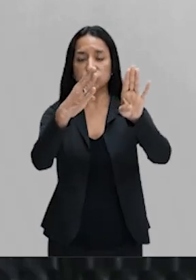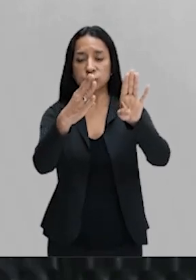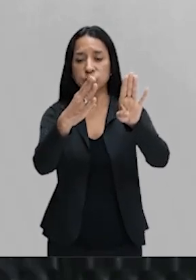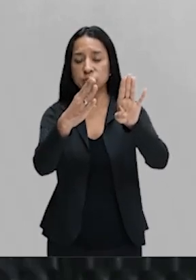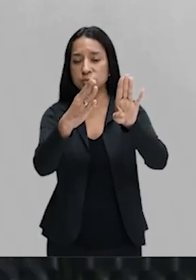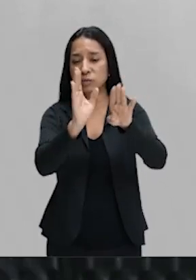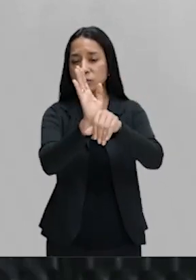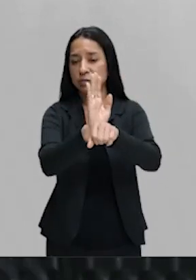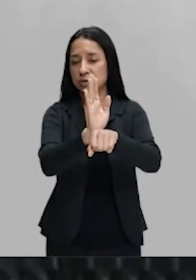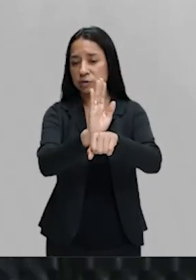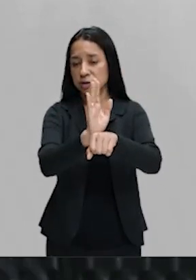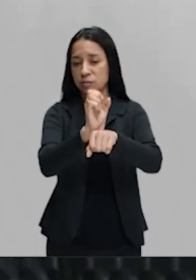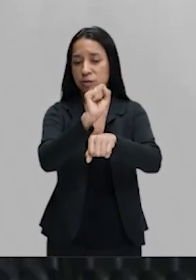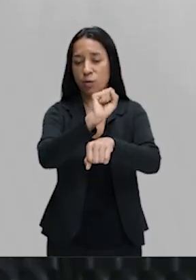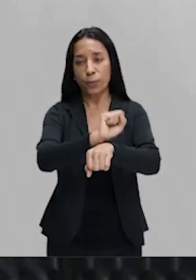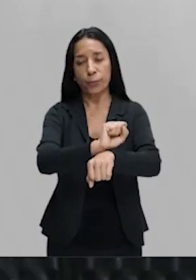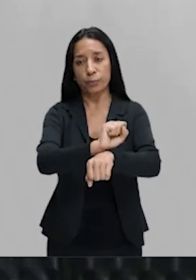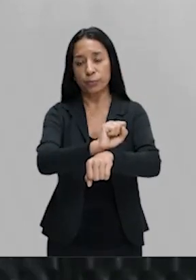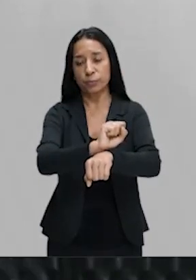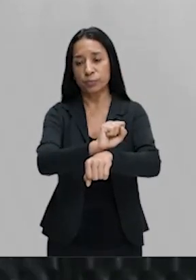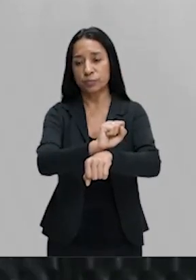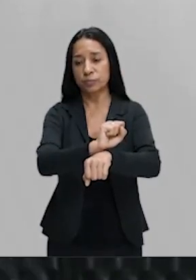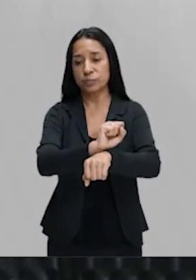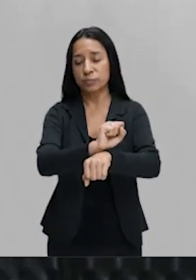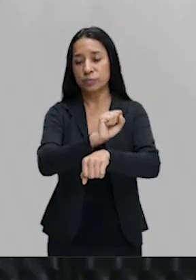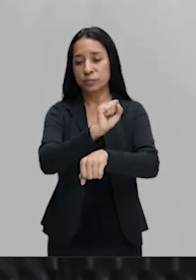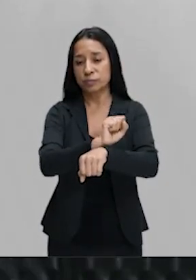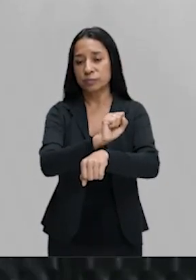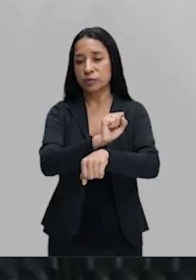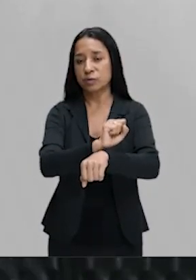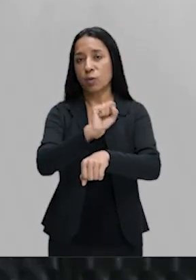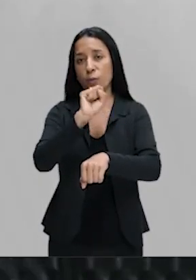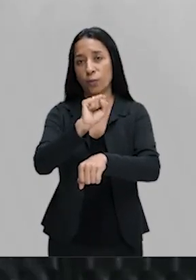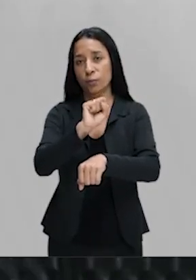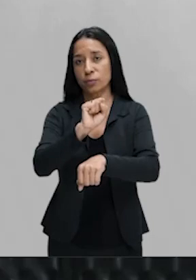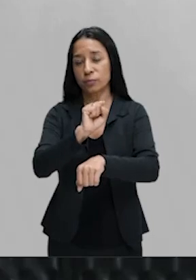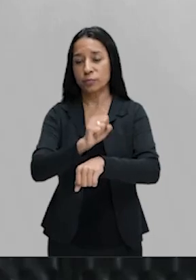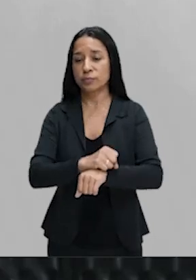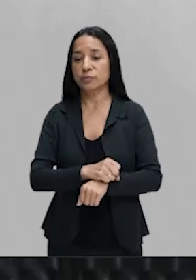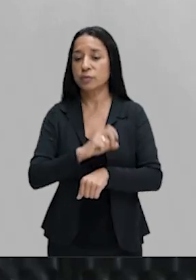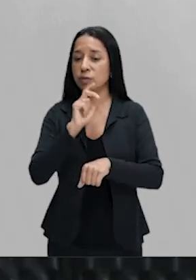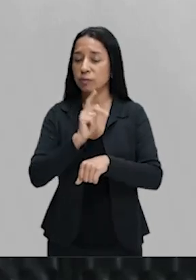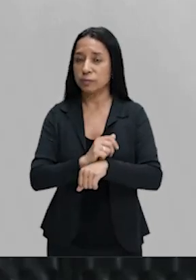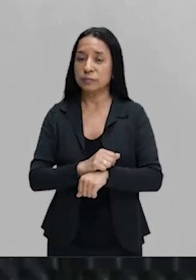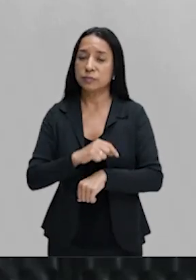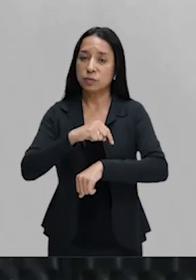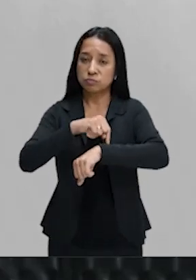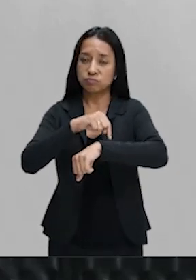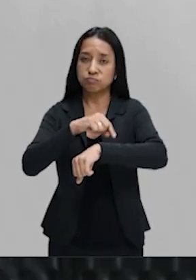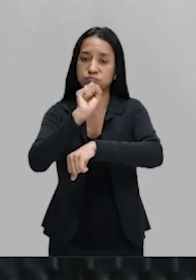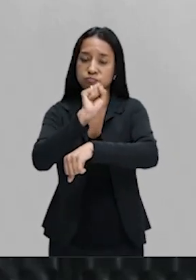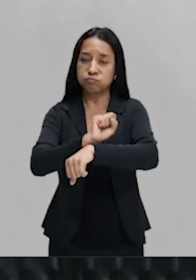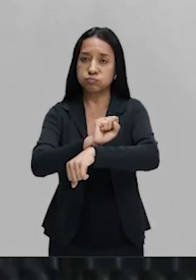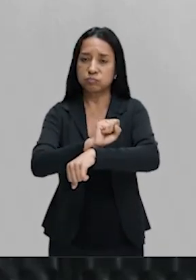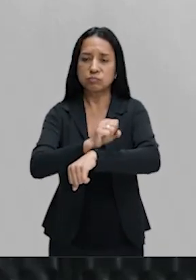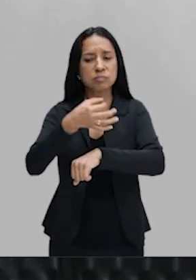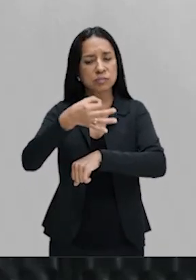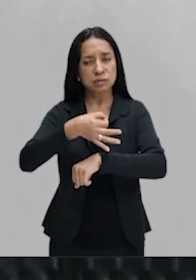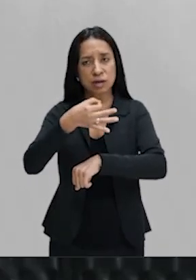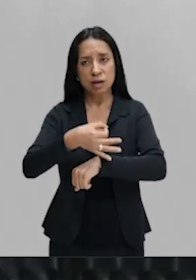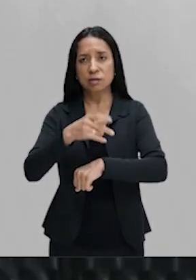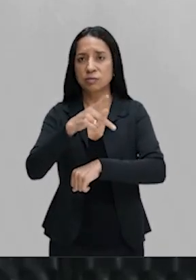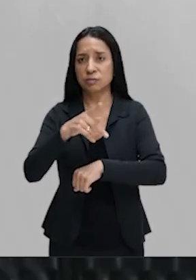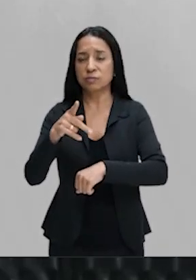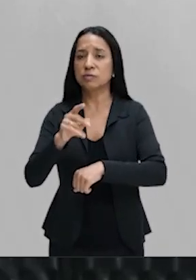Juan às 8 horas em frente do cinema, em frente ao cinema. Estaria correto, professor?